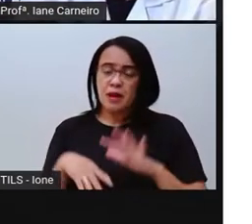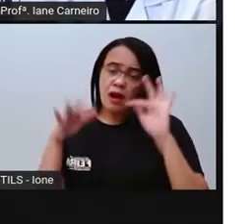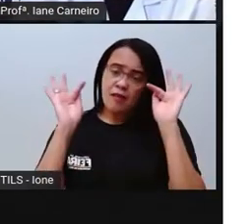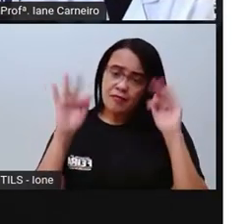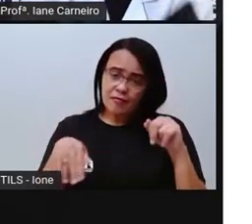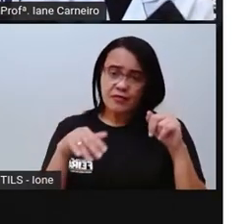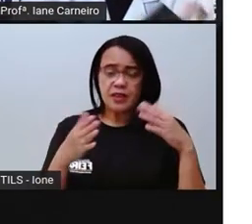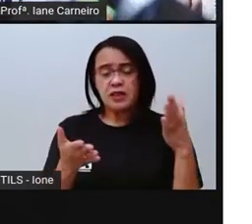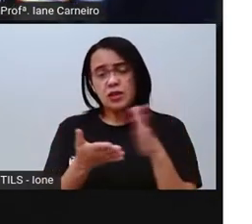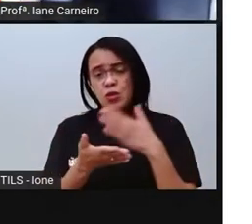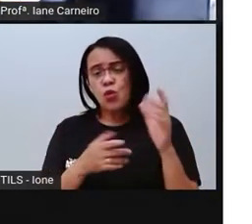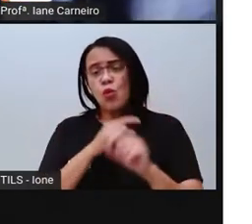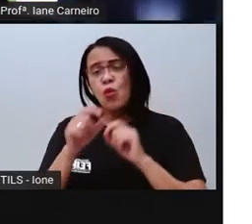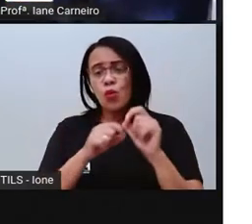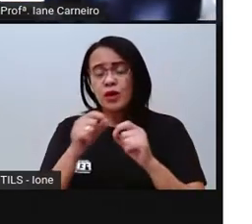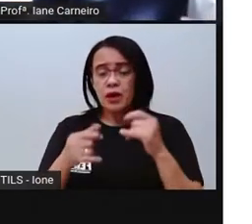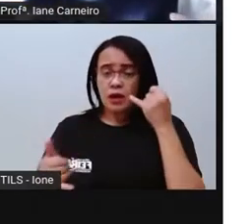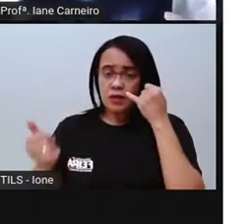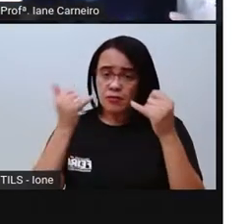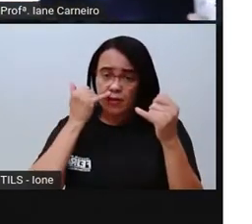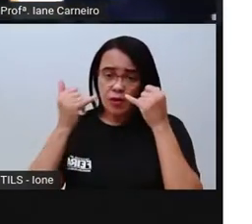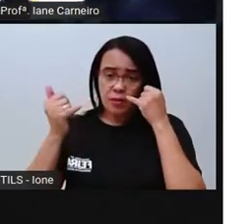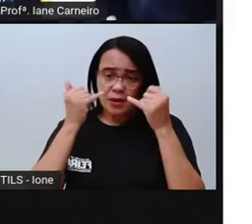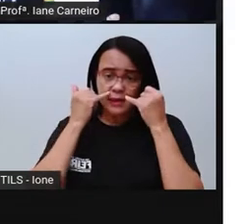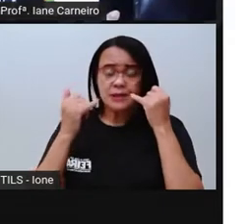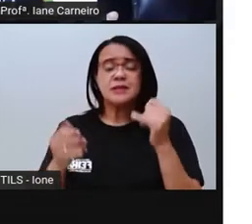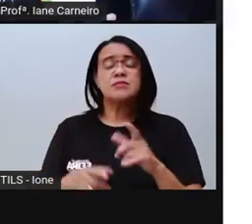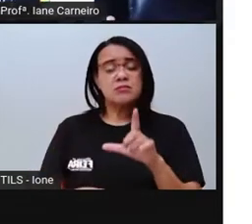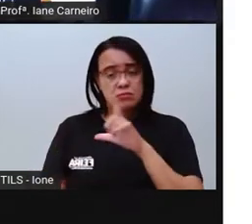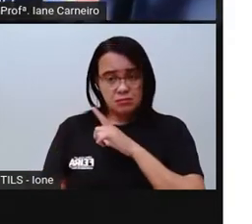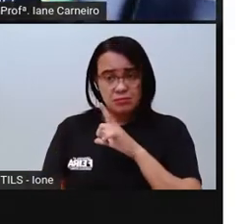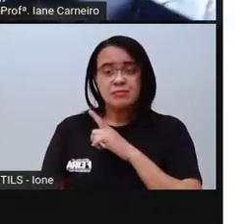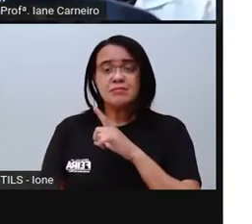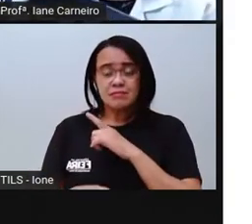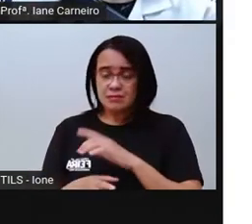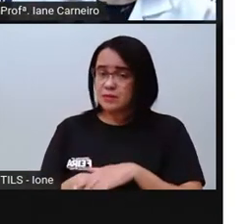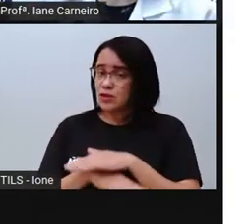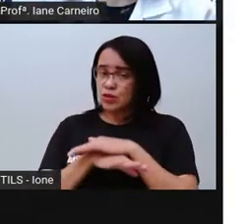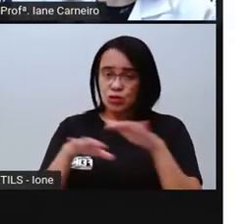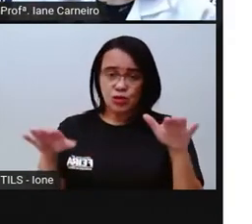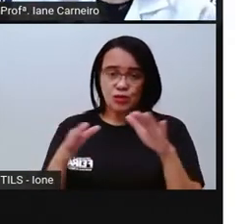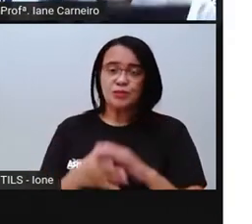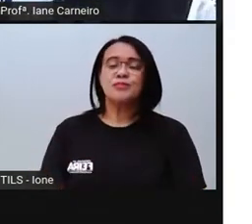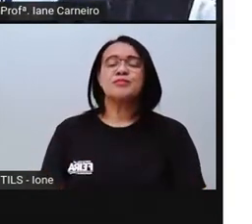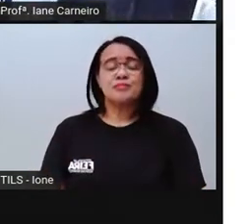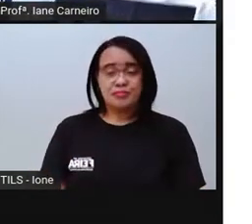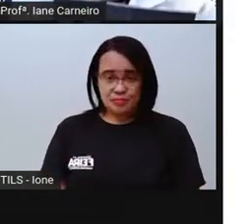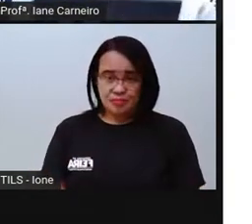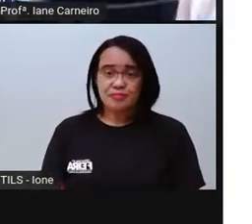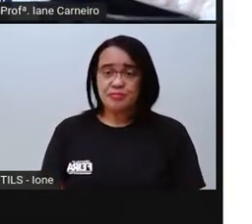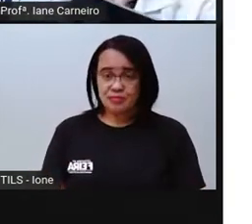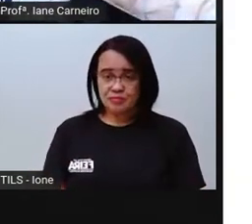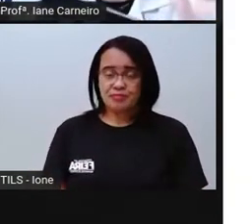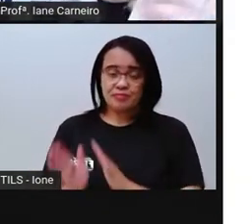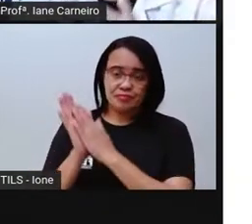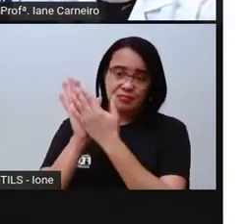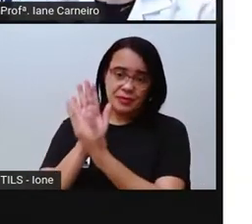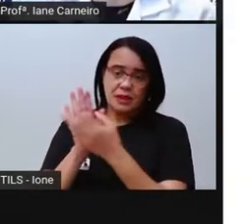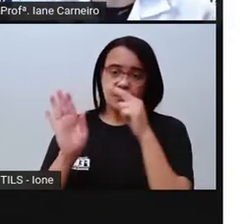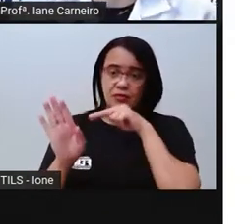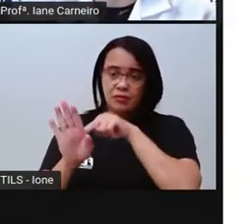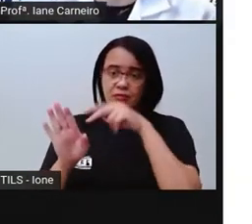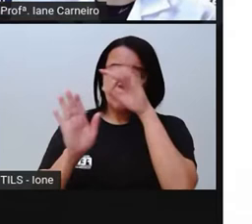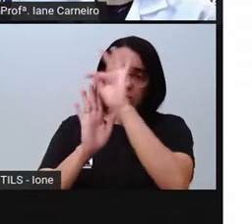finalzinho do livro tem outras informações sobre ele, ó. Então, a única parte que tem texto nesse livro são nesses